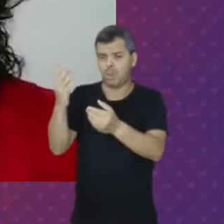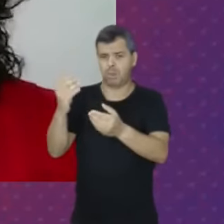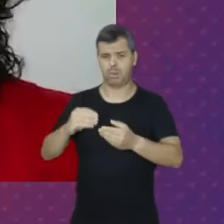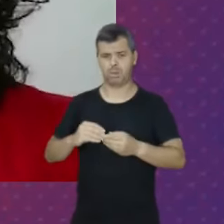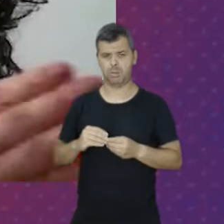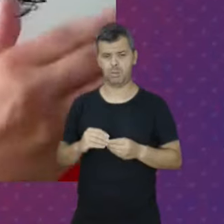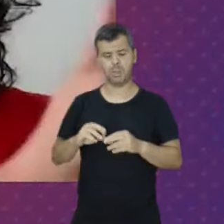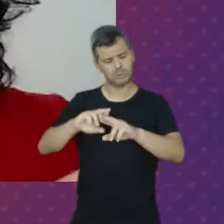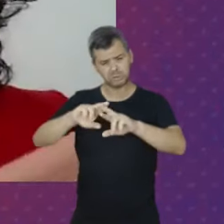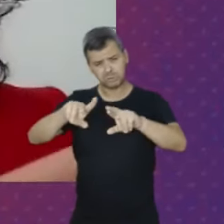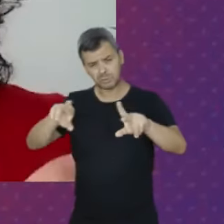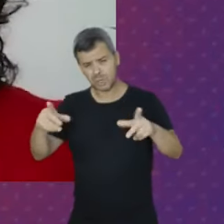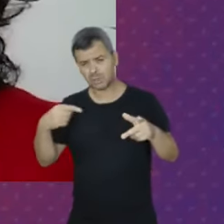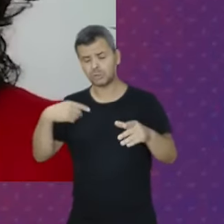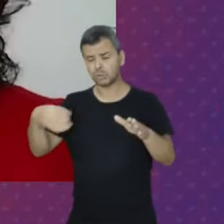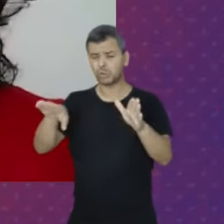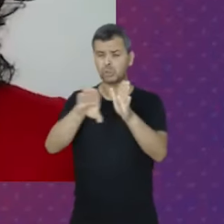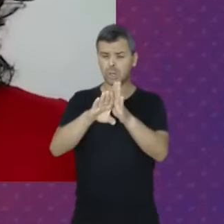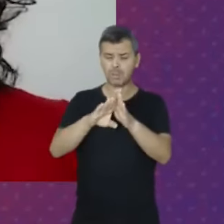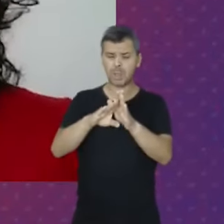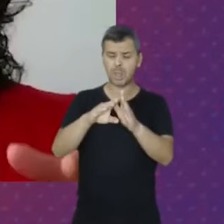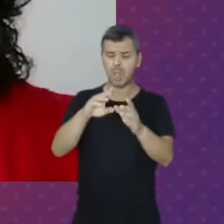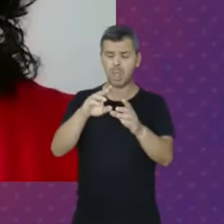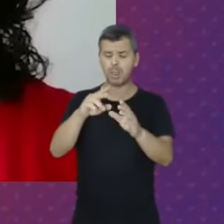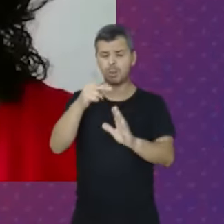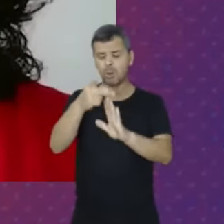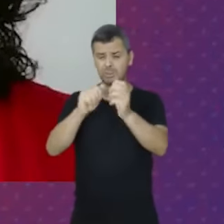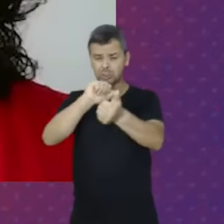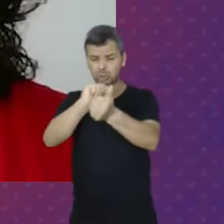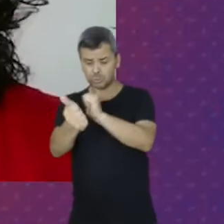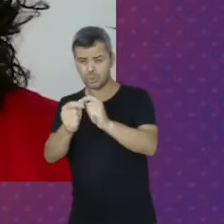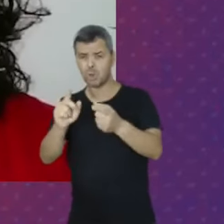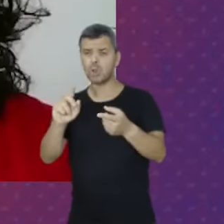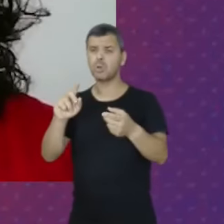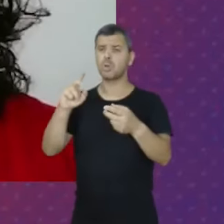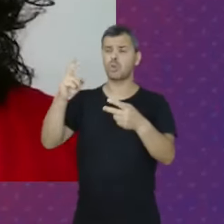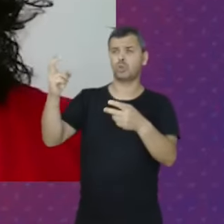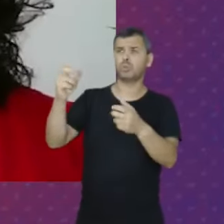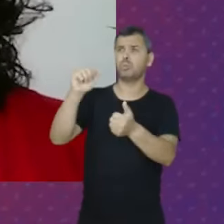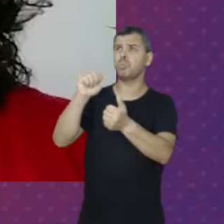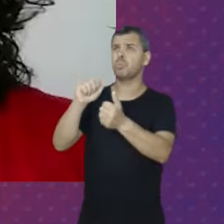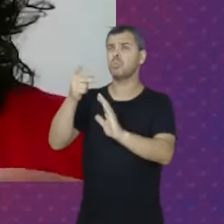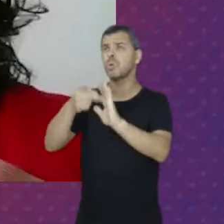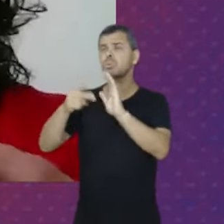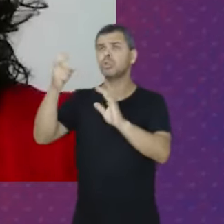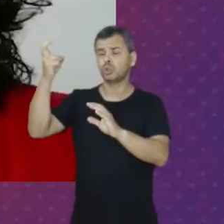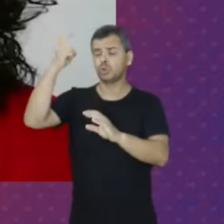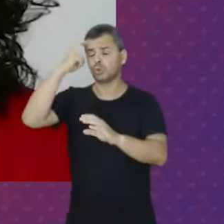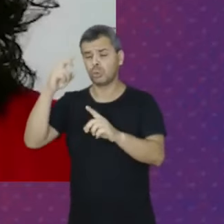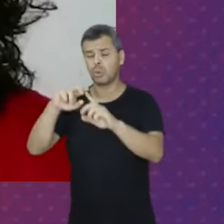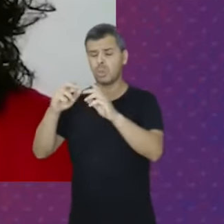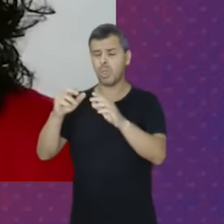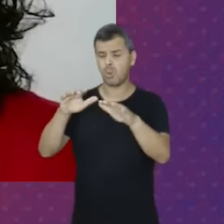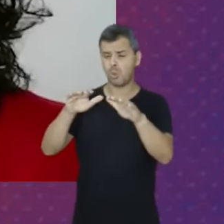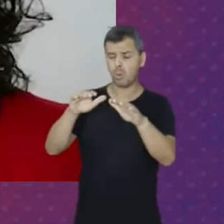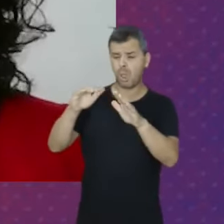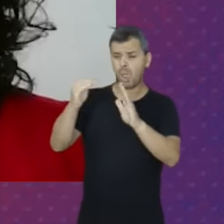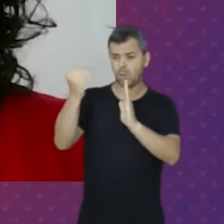E assim por diante. Chegou lá no programa de esporte, no programa de cultura. Então, um